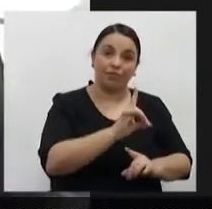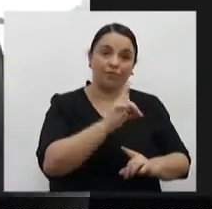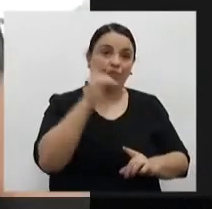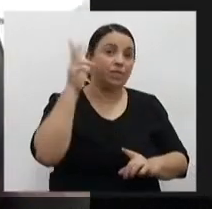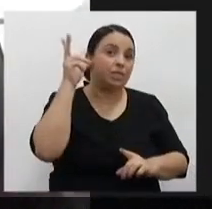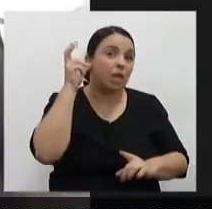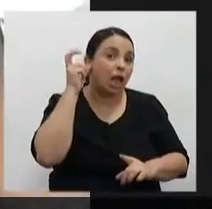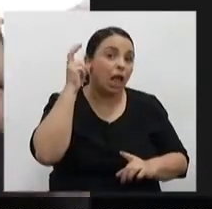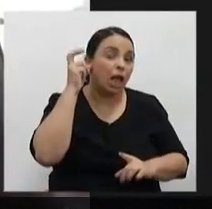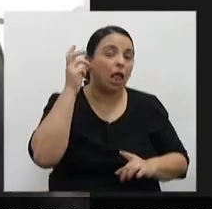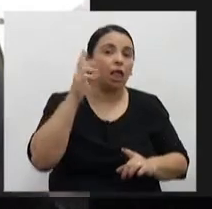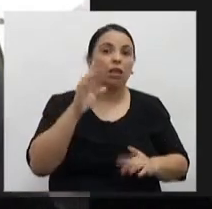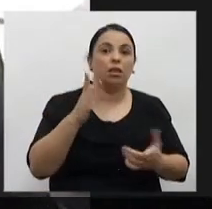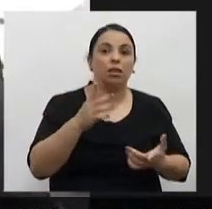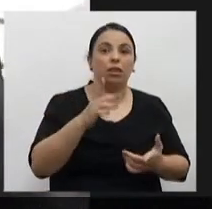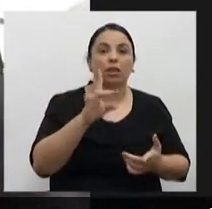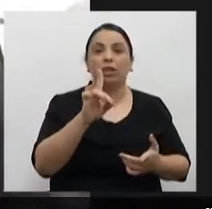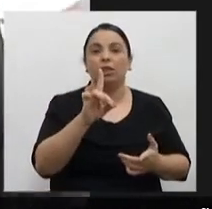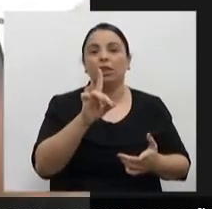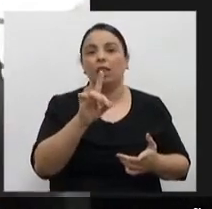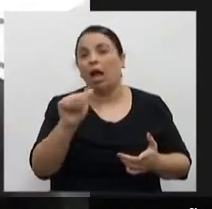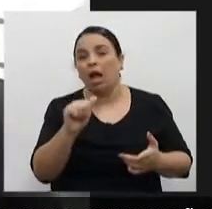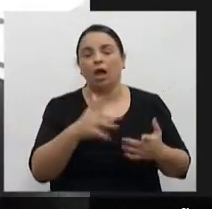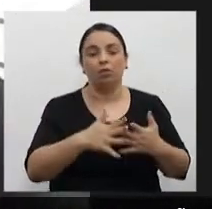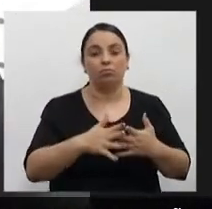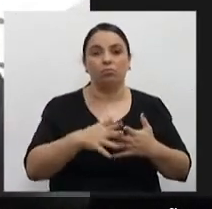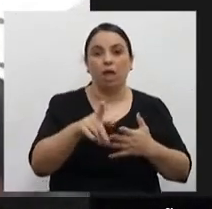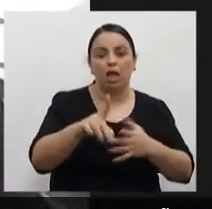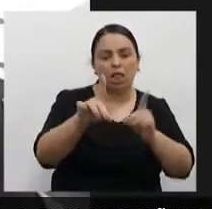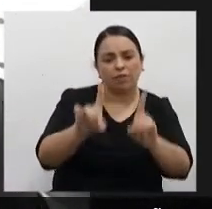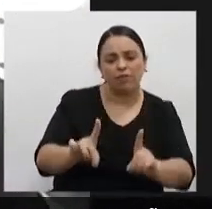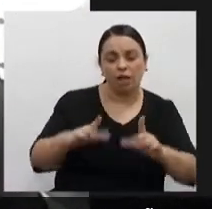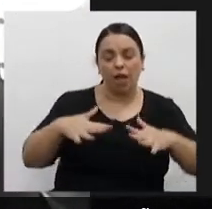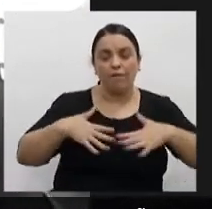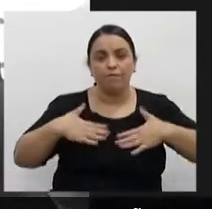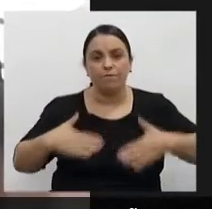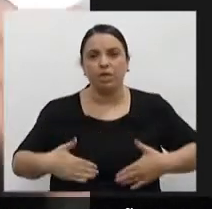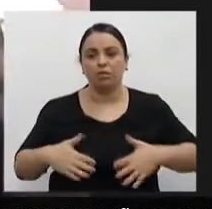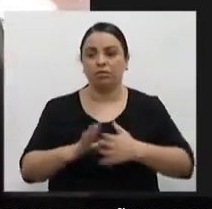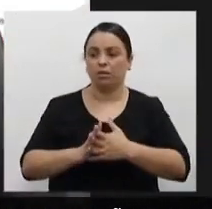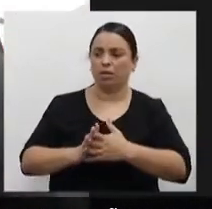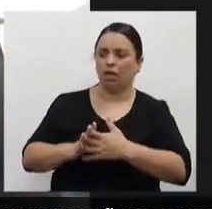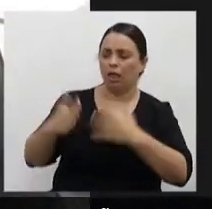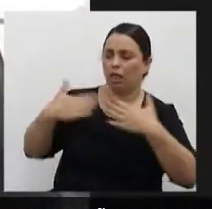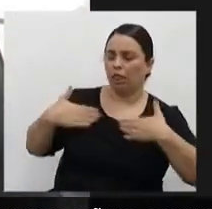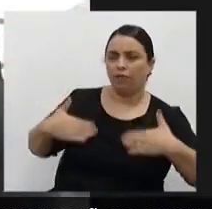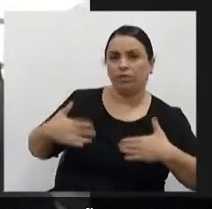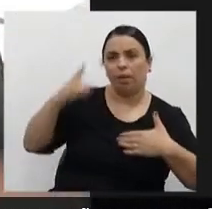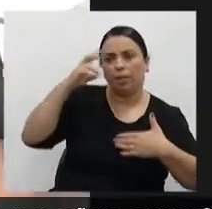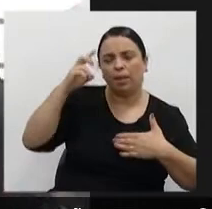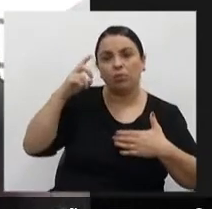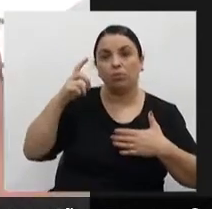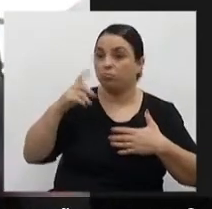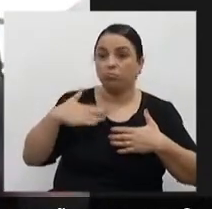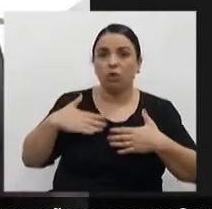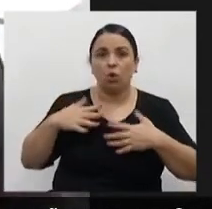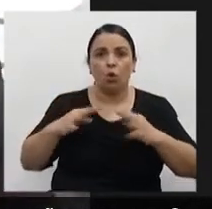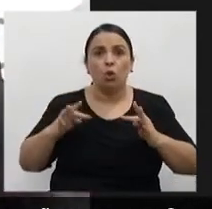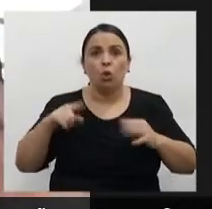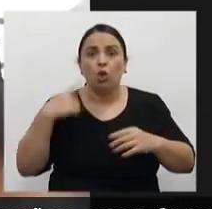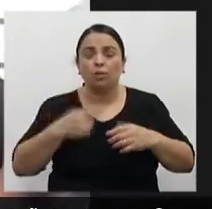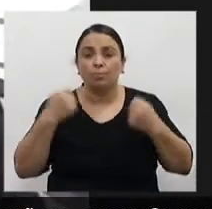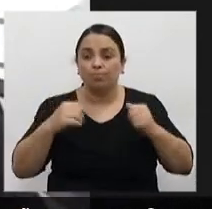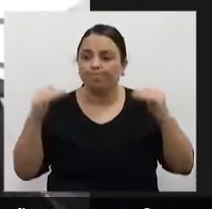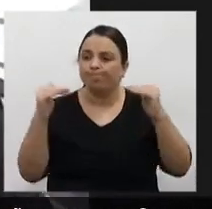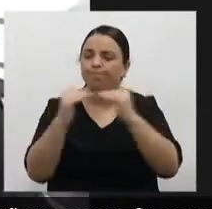de pessoa com deficiência. Nós temos que ser igualitários. Igualitários. Eu acredito que todos nós temos